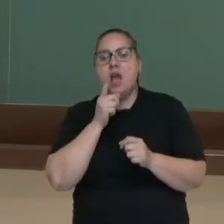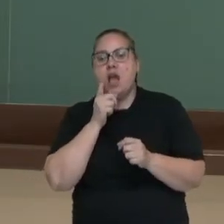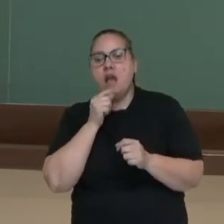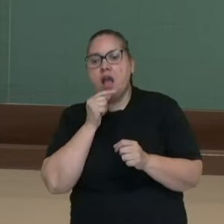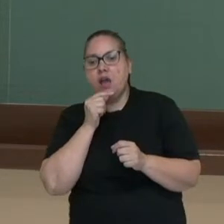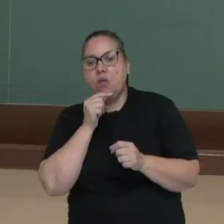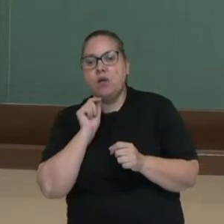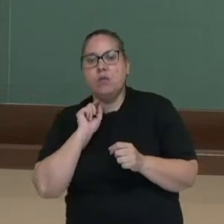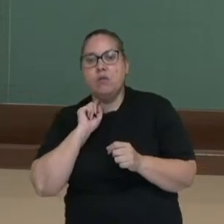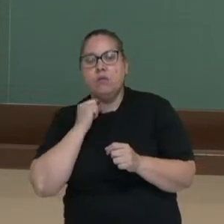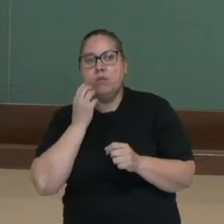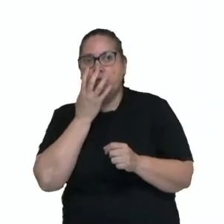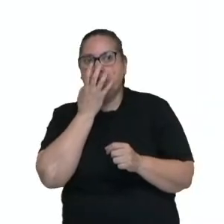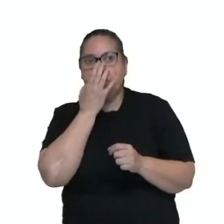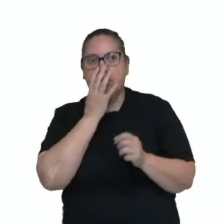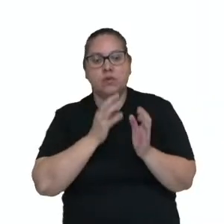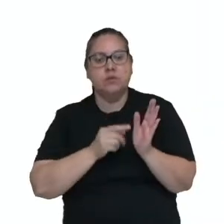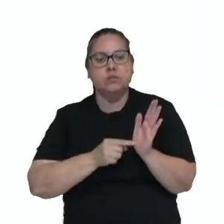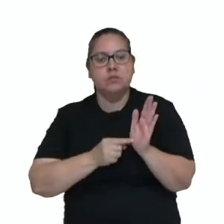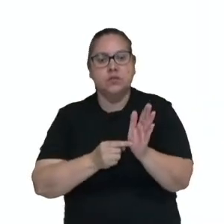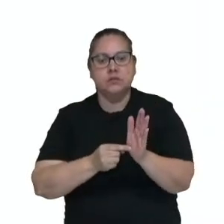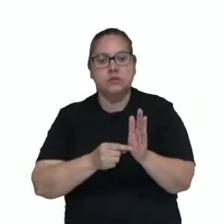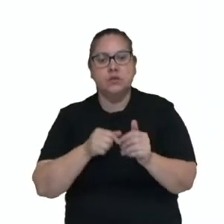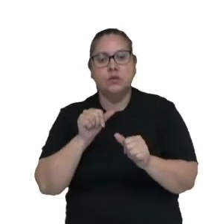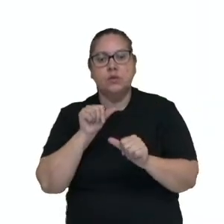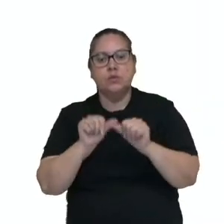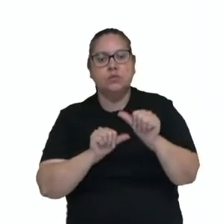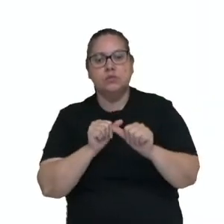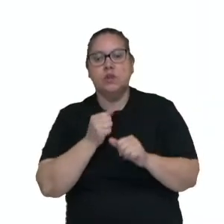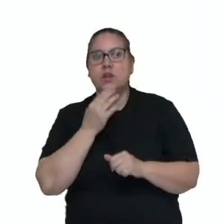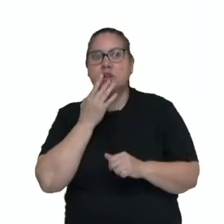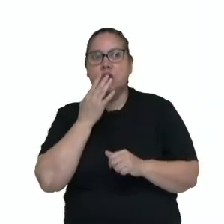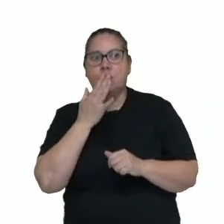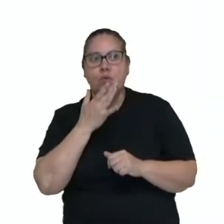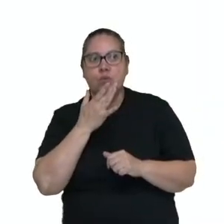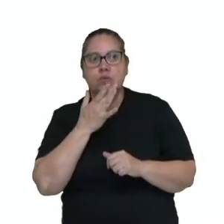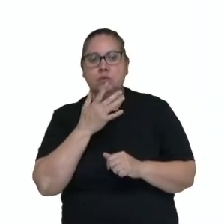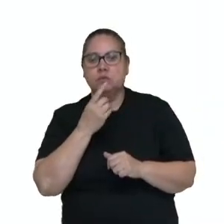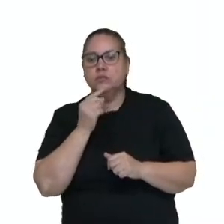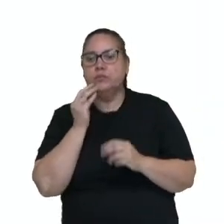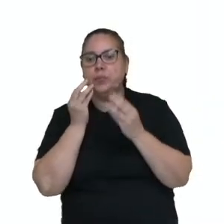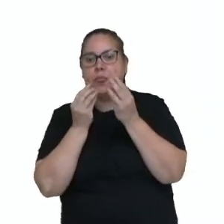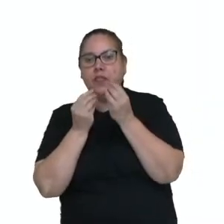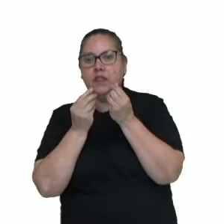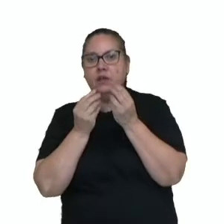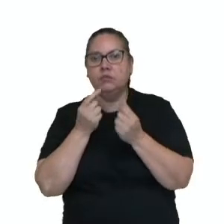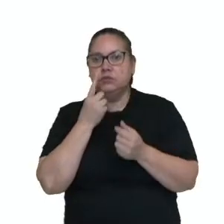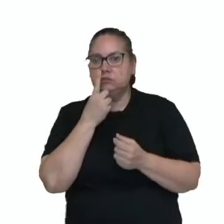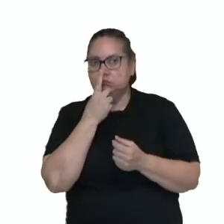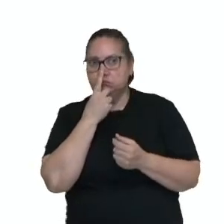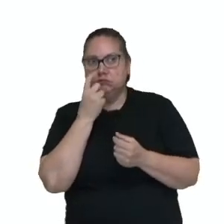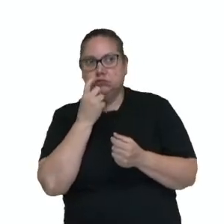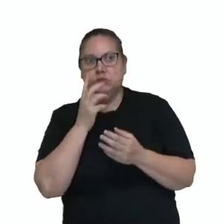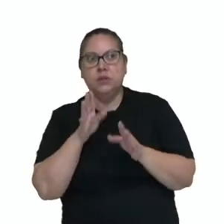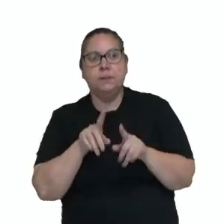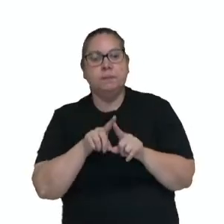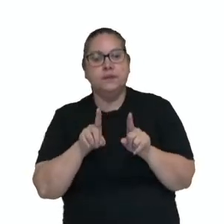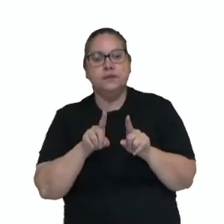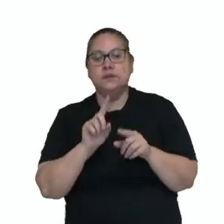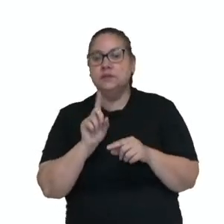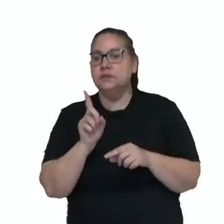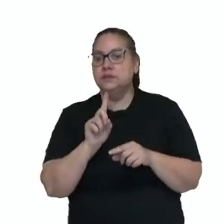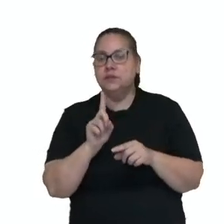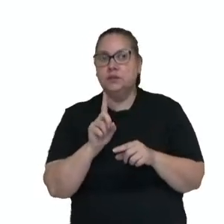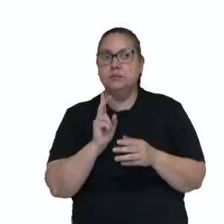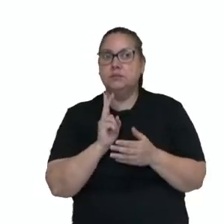poluída é aquela que apresenta alterações na cor, no sabor e no cheiro, mas que